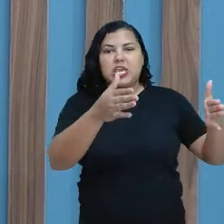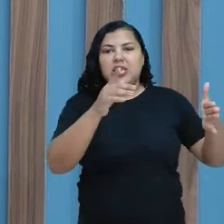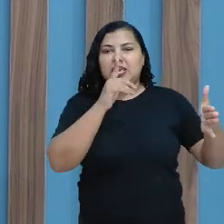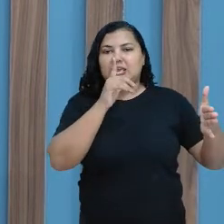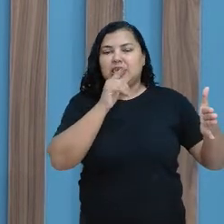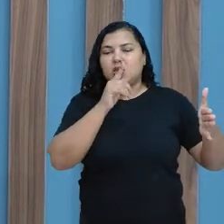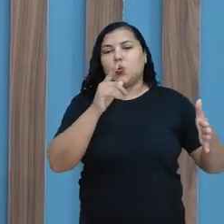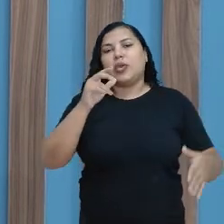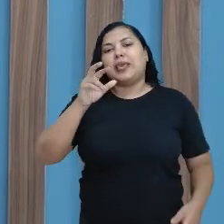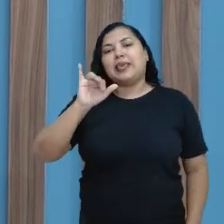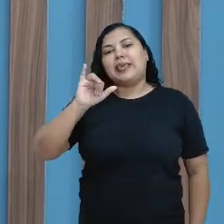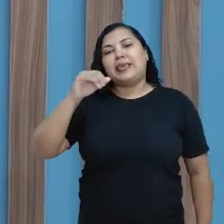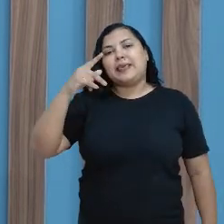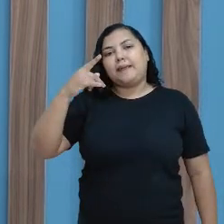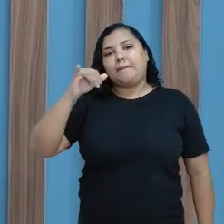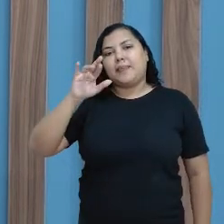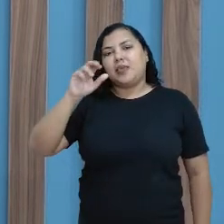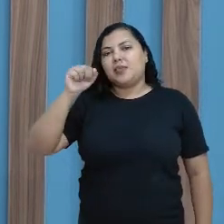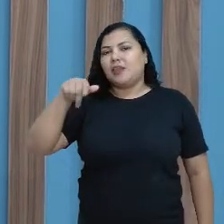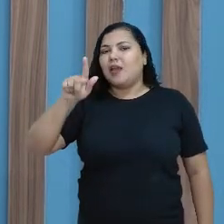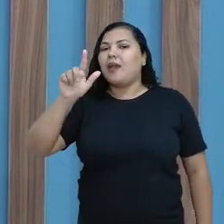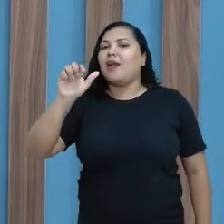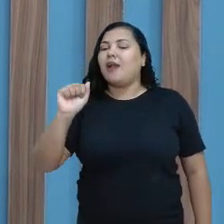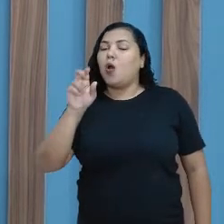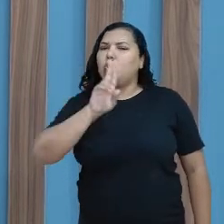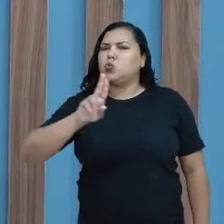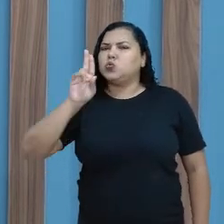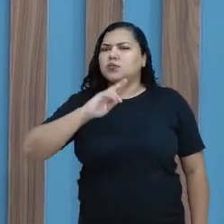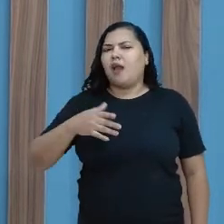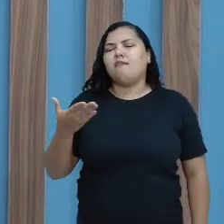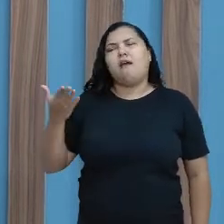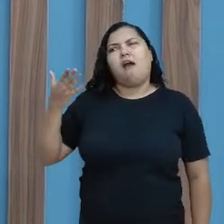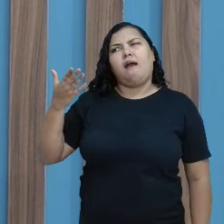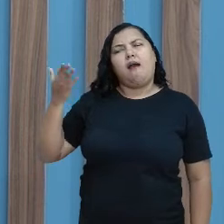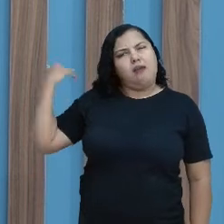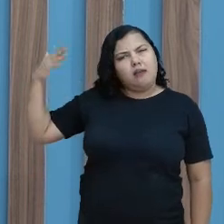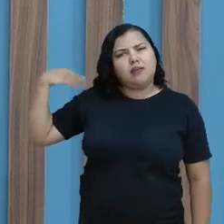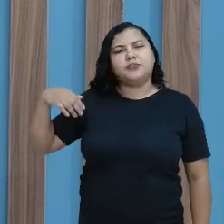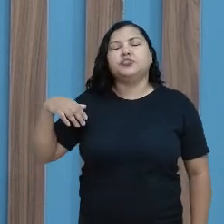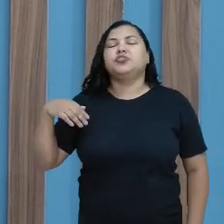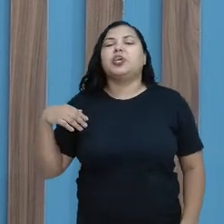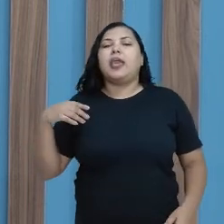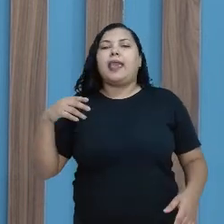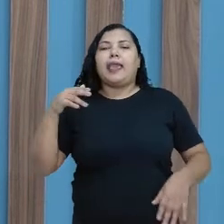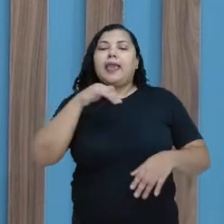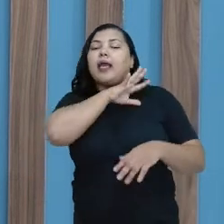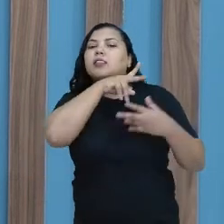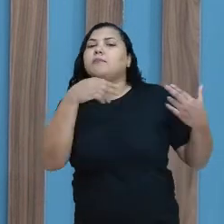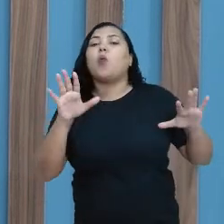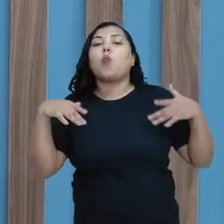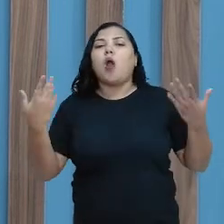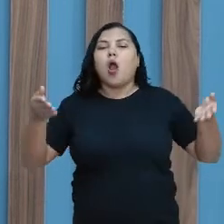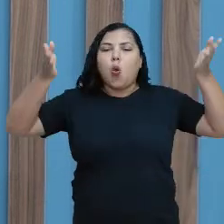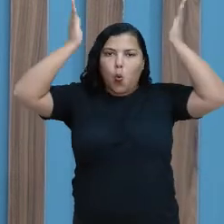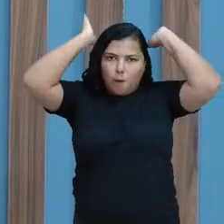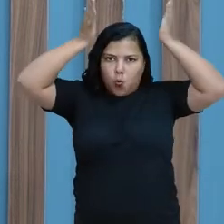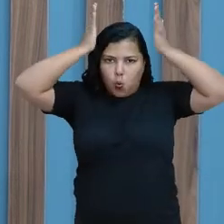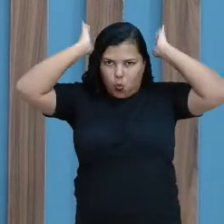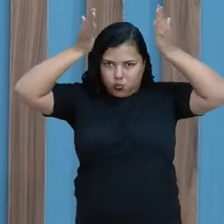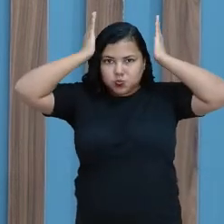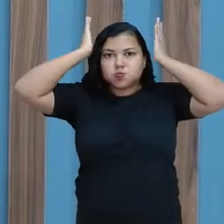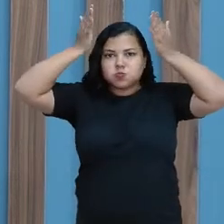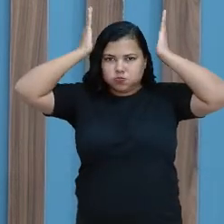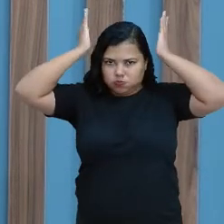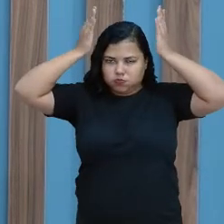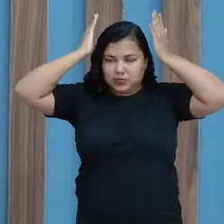mais usado ali era a mula e o burro. Né, hoje o pessoal ainda naquela região ainda cria a mula, e tem mulas que